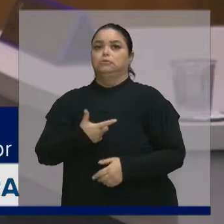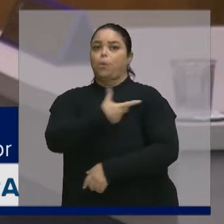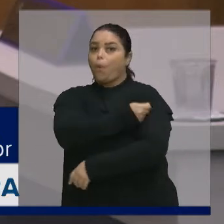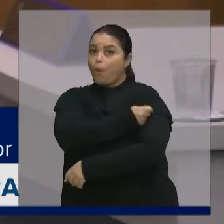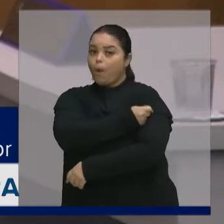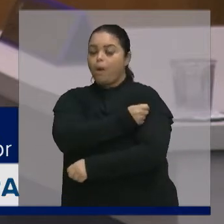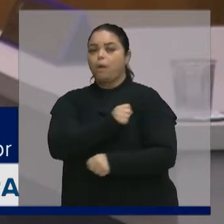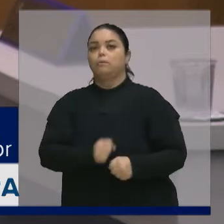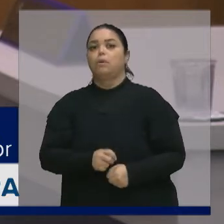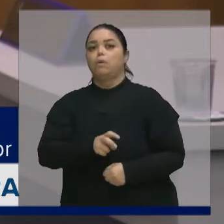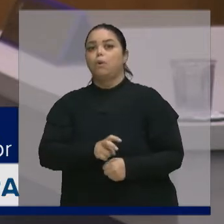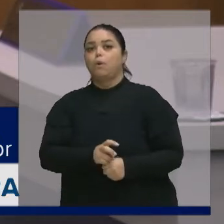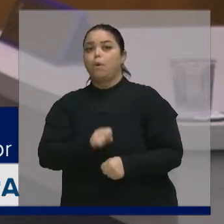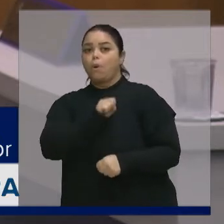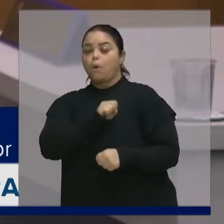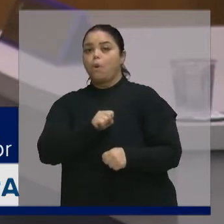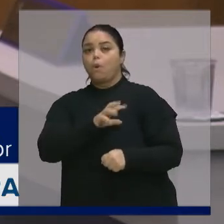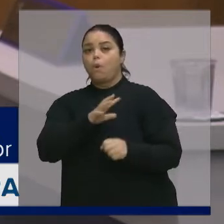do Covid-19,